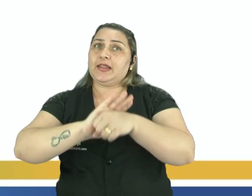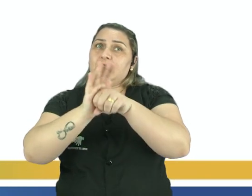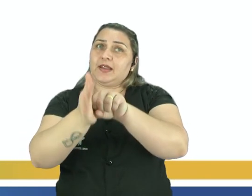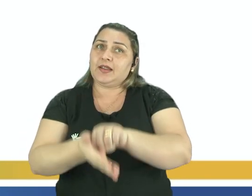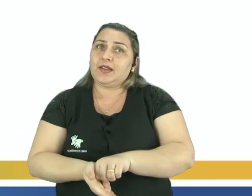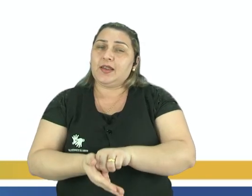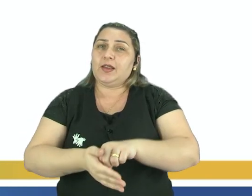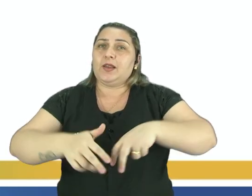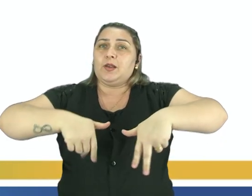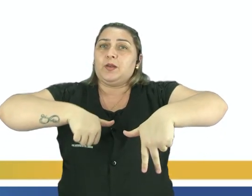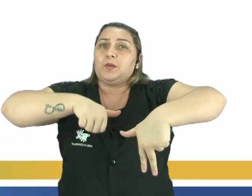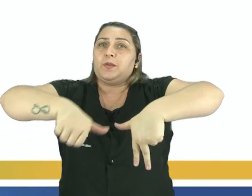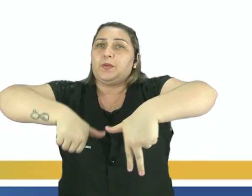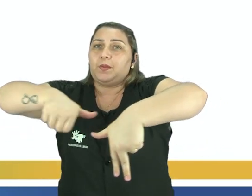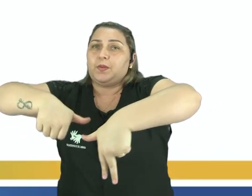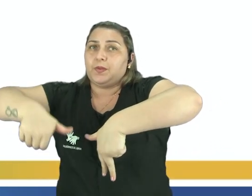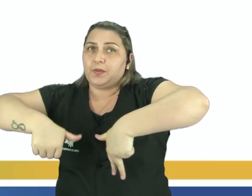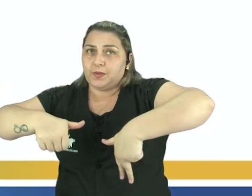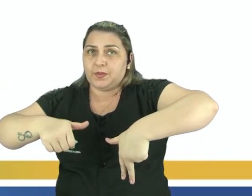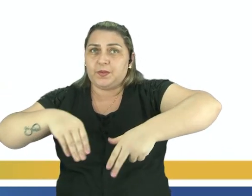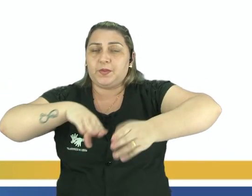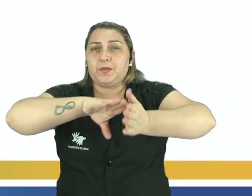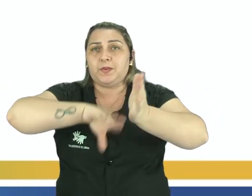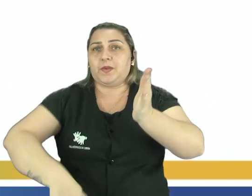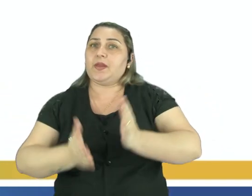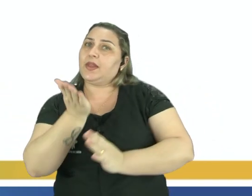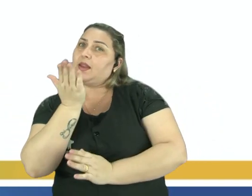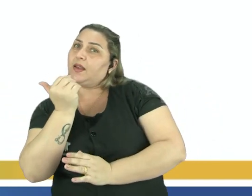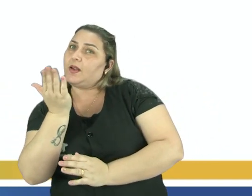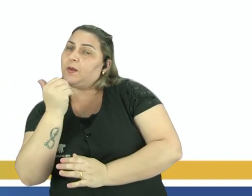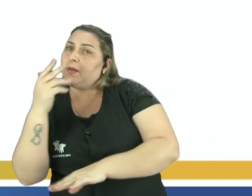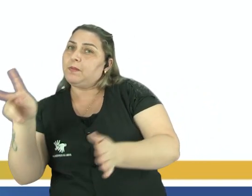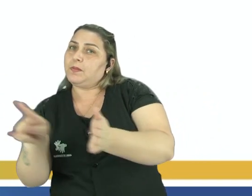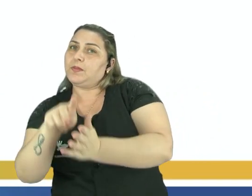o nomadismo e a exclusiva retirada dos meios de subsistência da natureza, por meio da caça, da